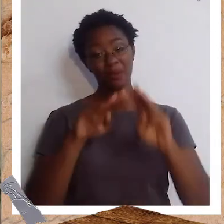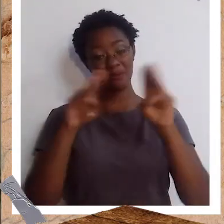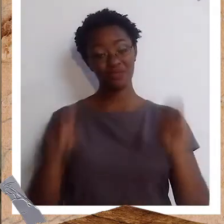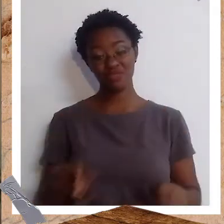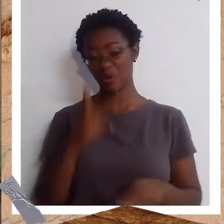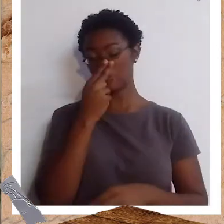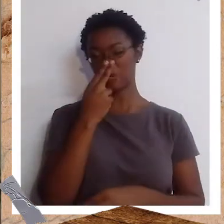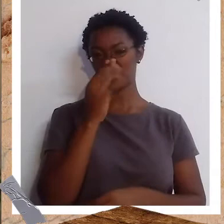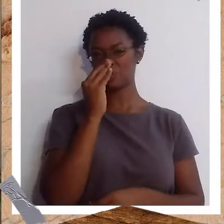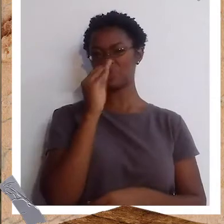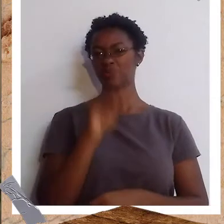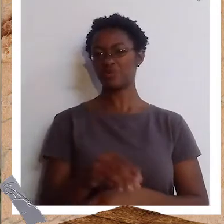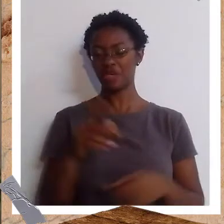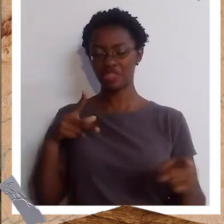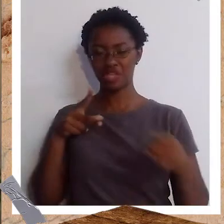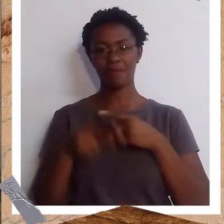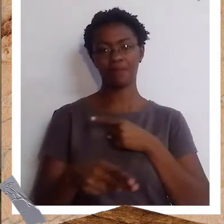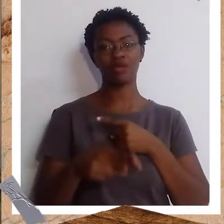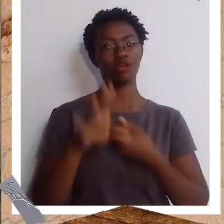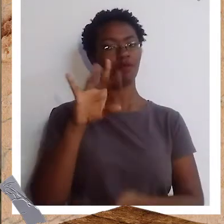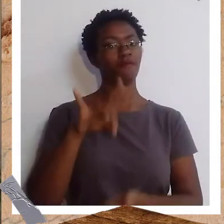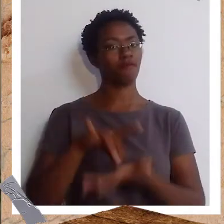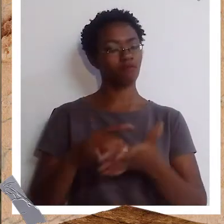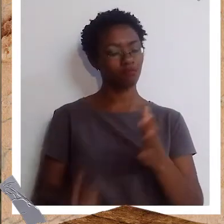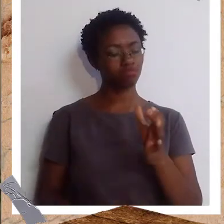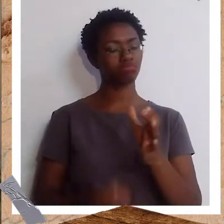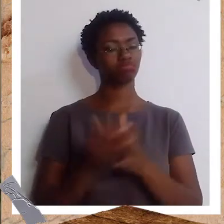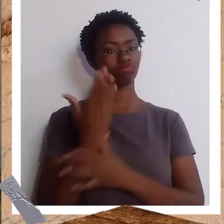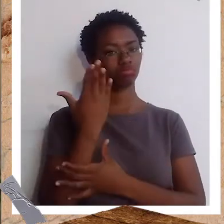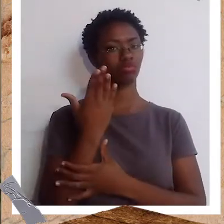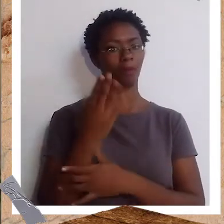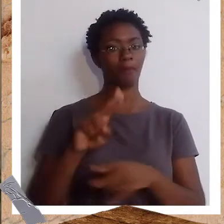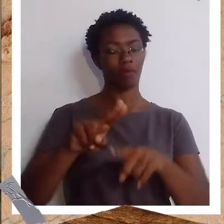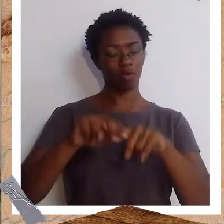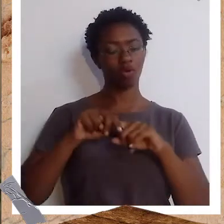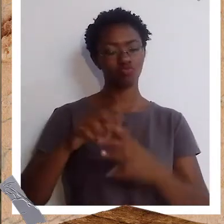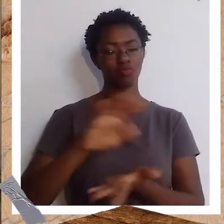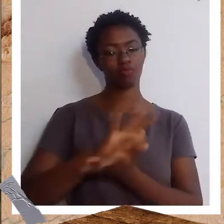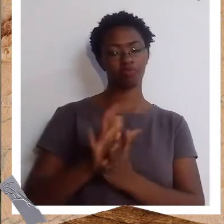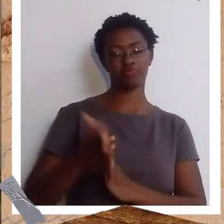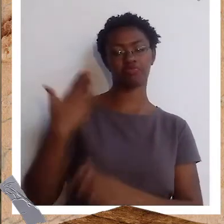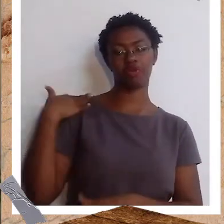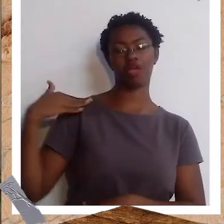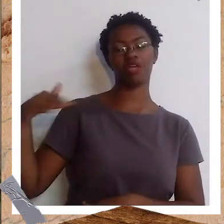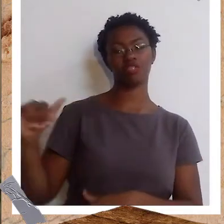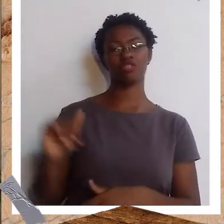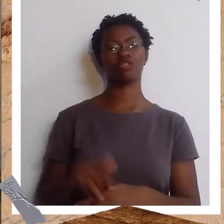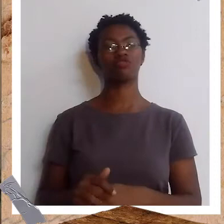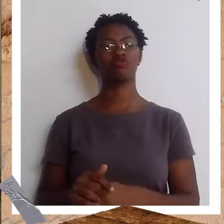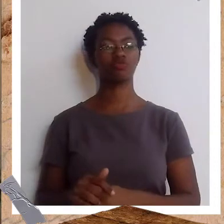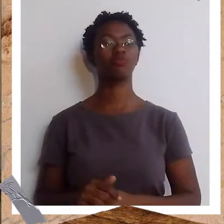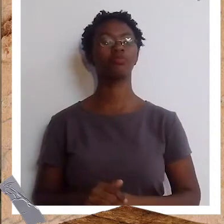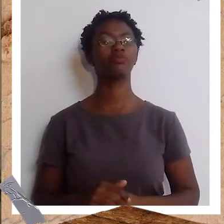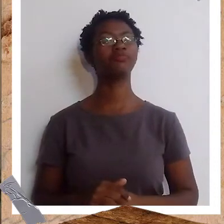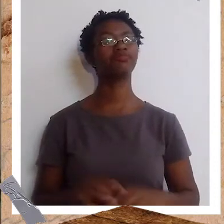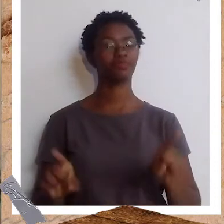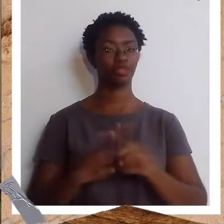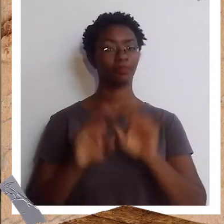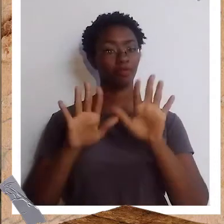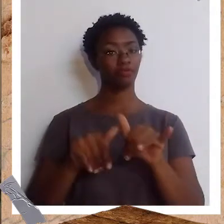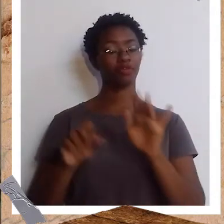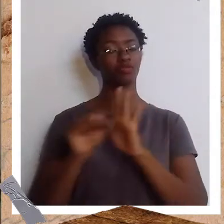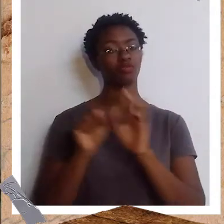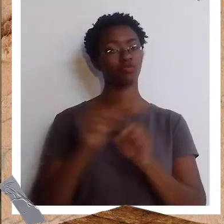diminuído, impedido na sua realização plena por conta de um racismo institucional. Na década de 70, né, no final da década